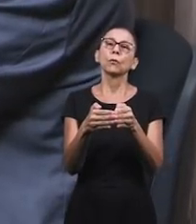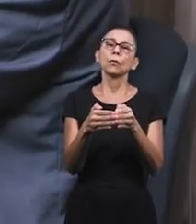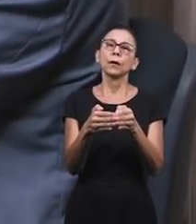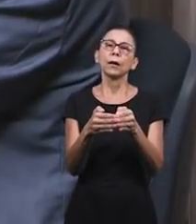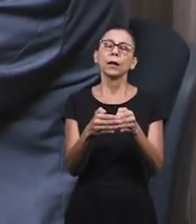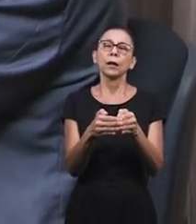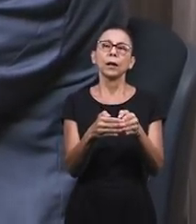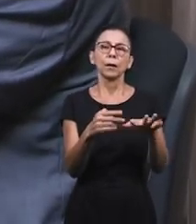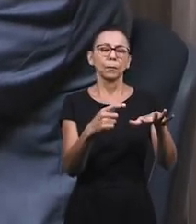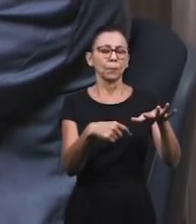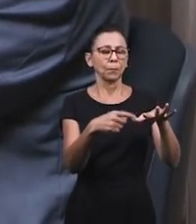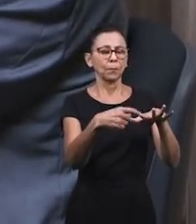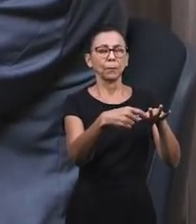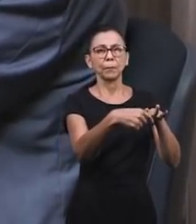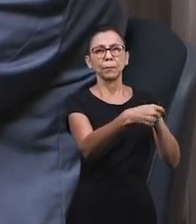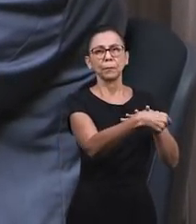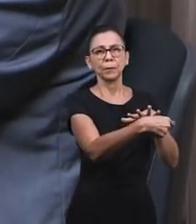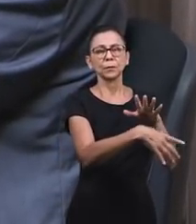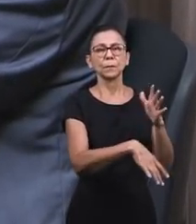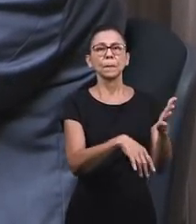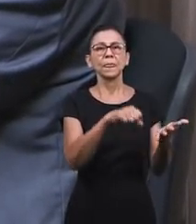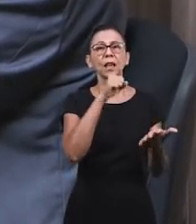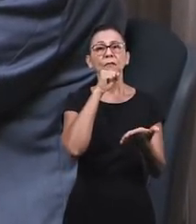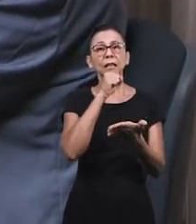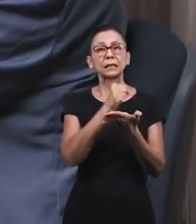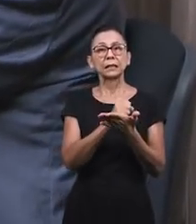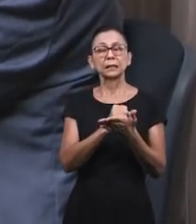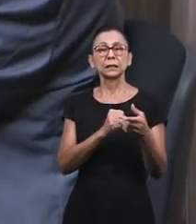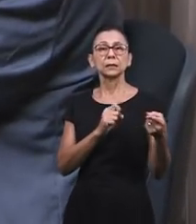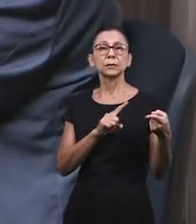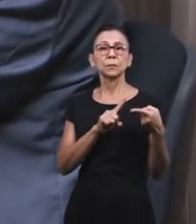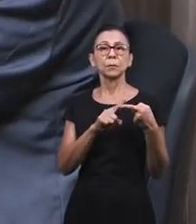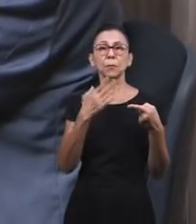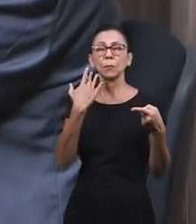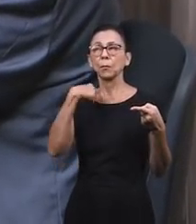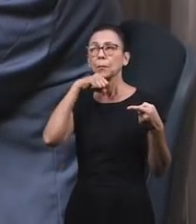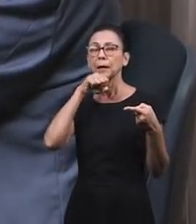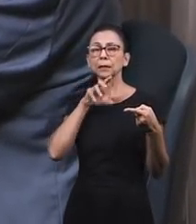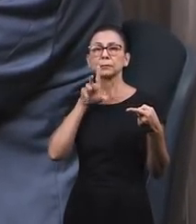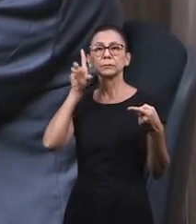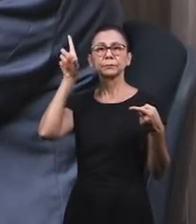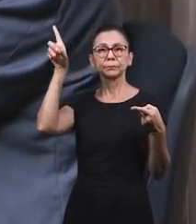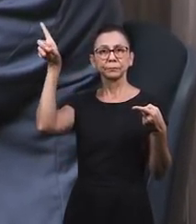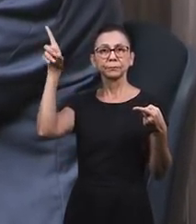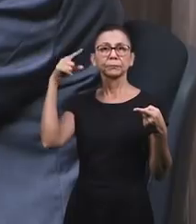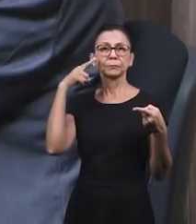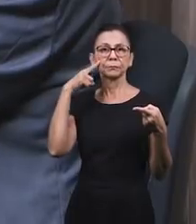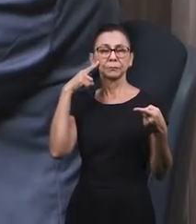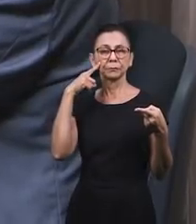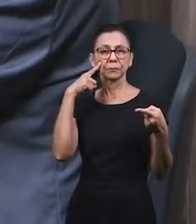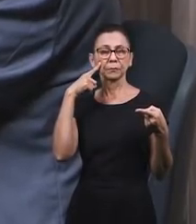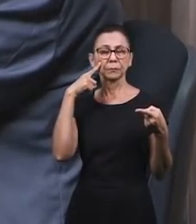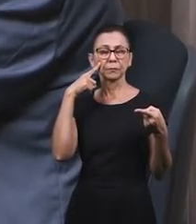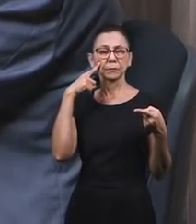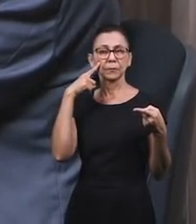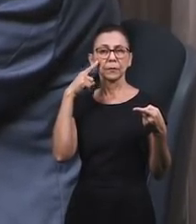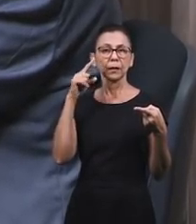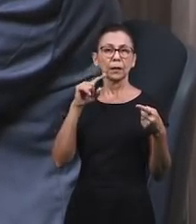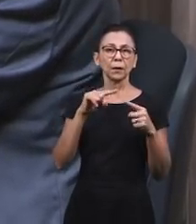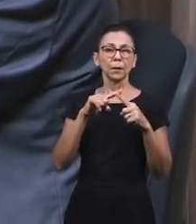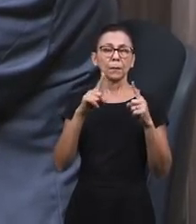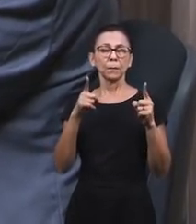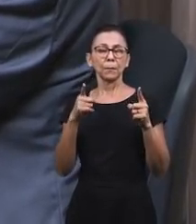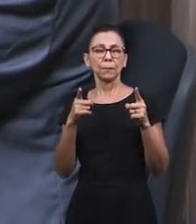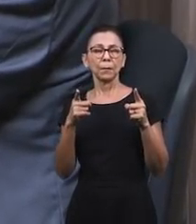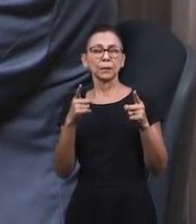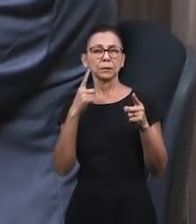pessoas da Trindade. Então nós vemos no Velho Testamento, a ênfase é o Pai. A ênfase é o Pai. Nós vemos todo isso aqui. E só, eu vou